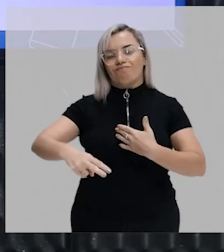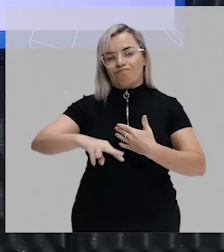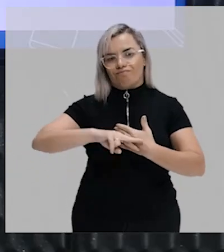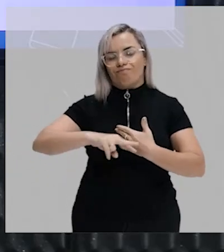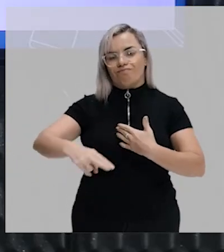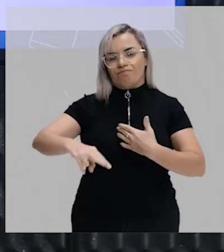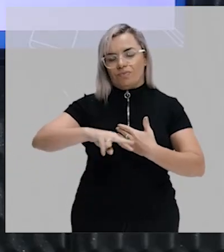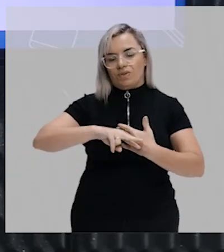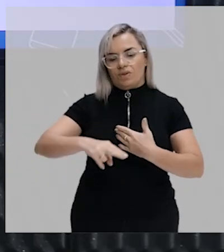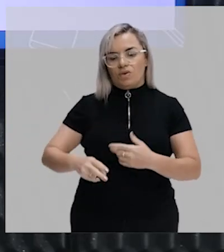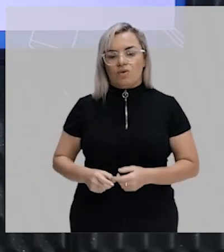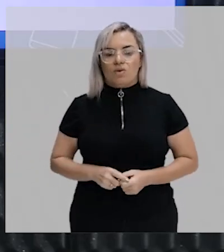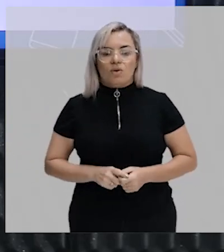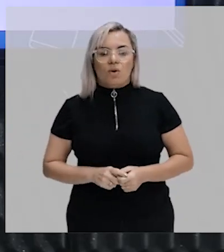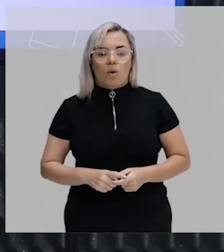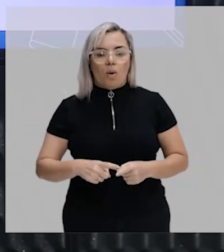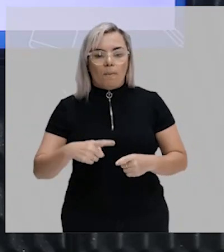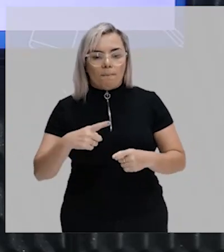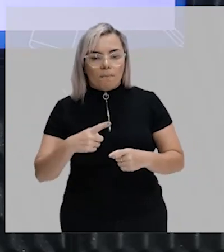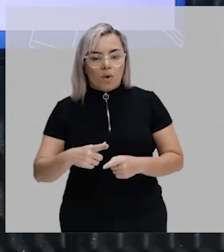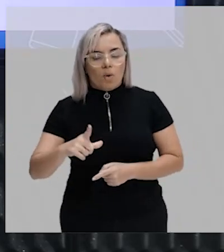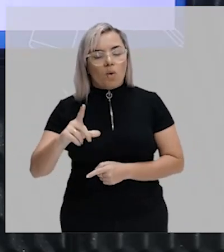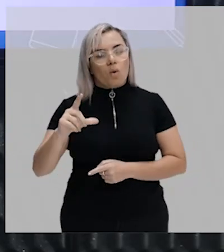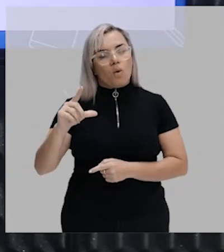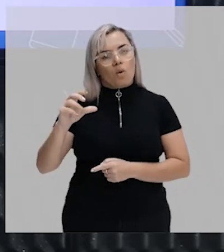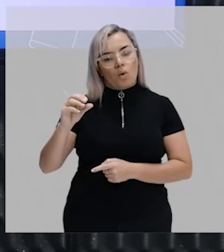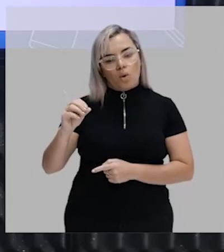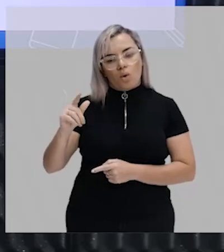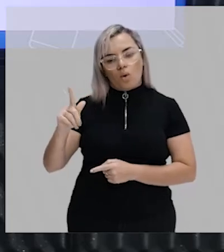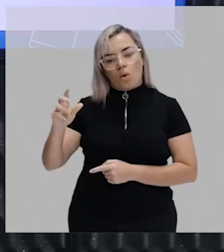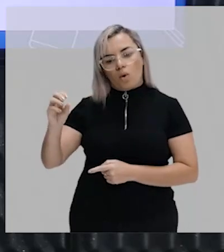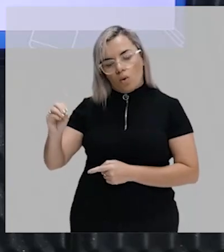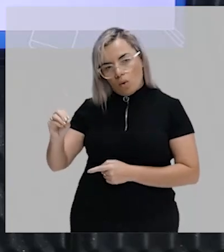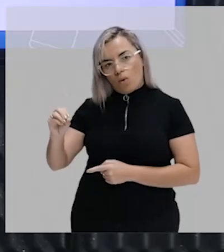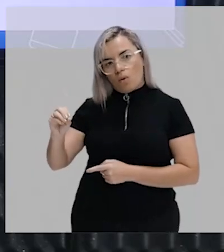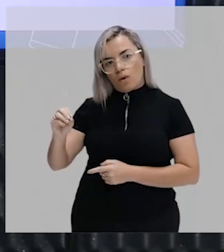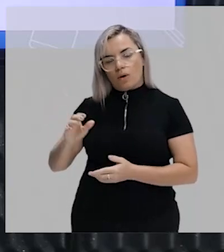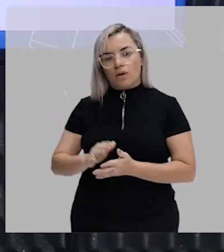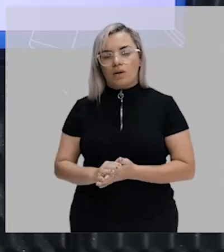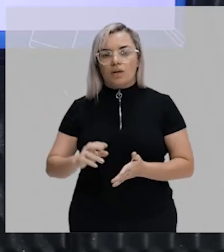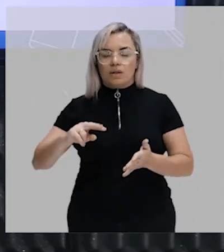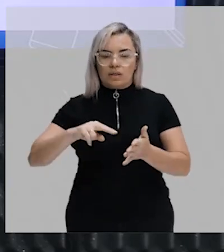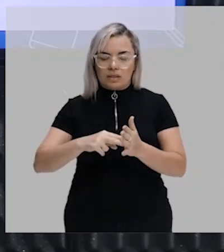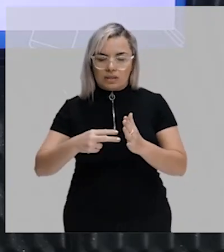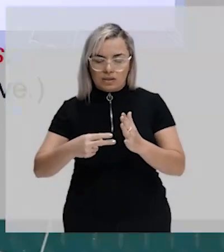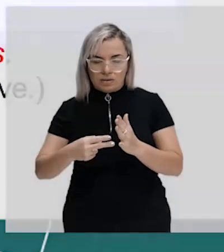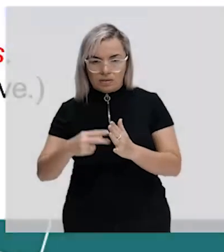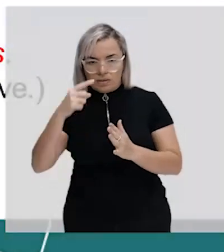causado pela conjunção subordinada luego.